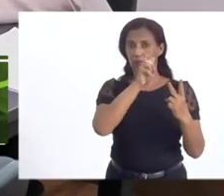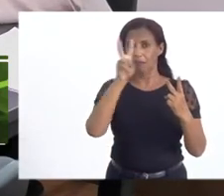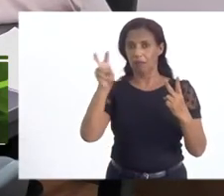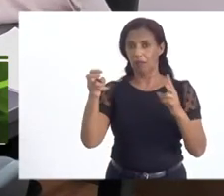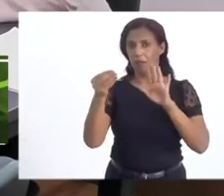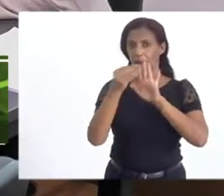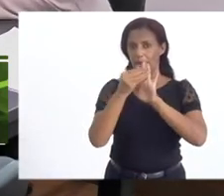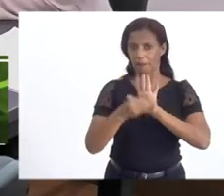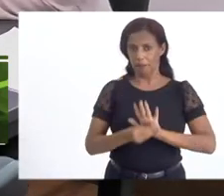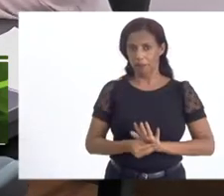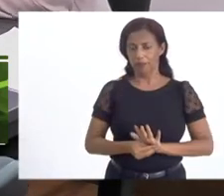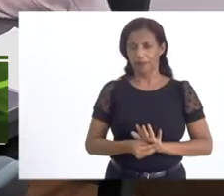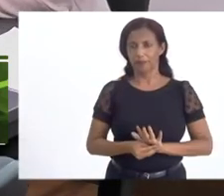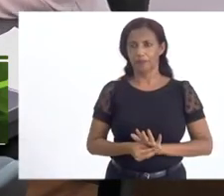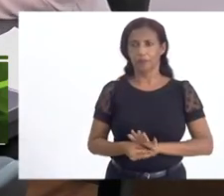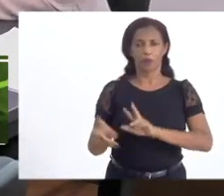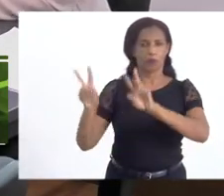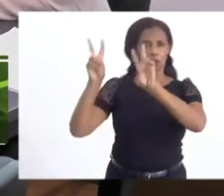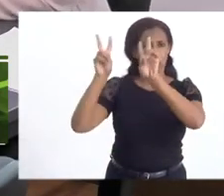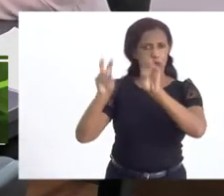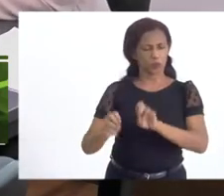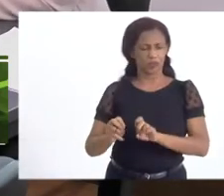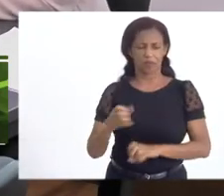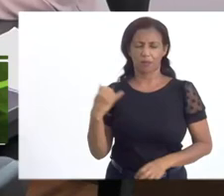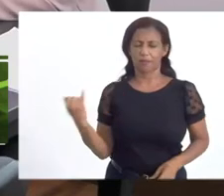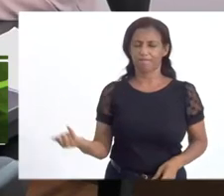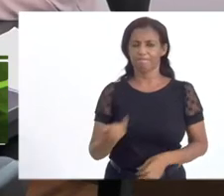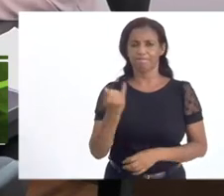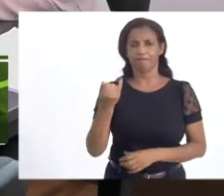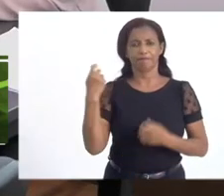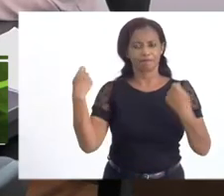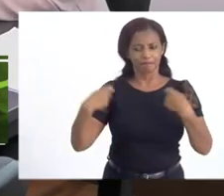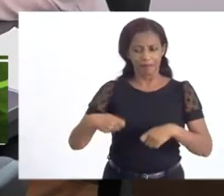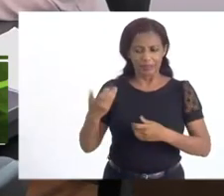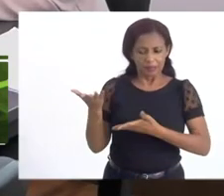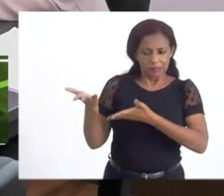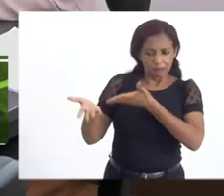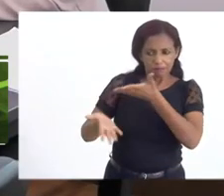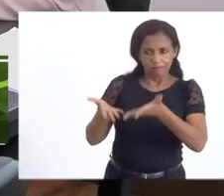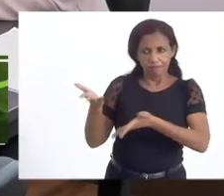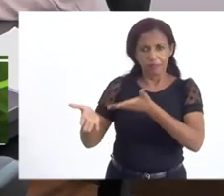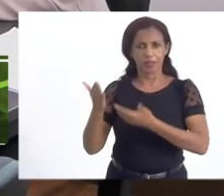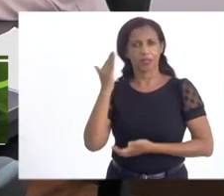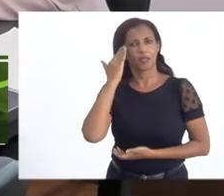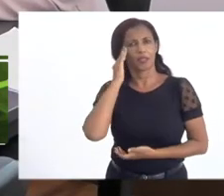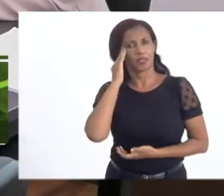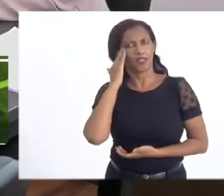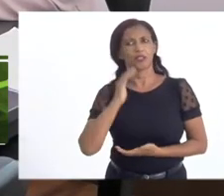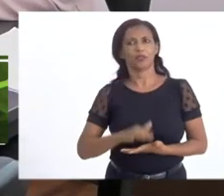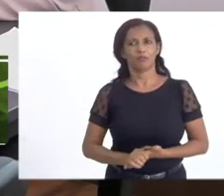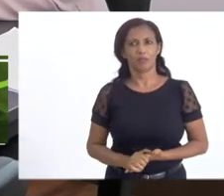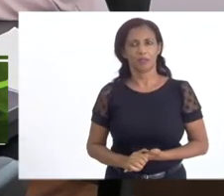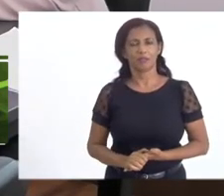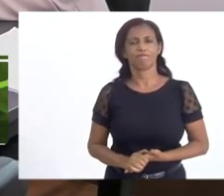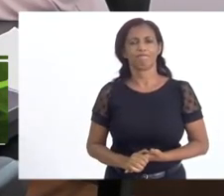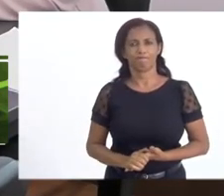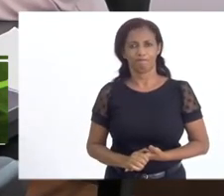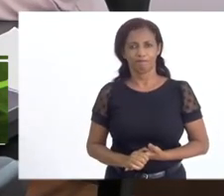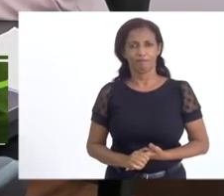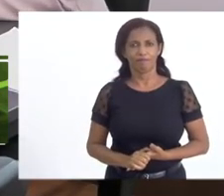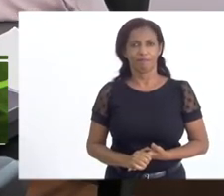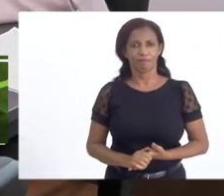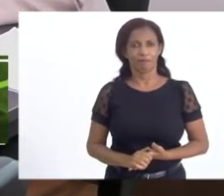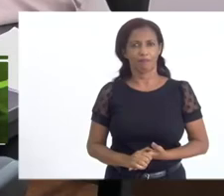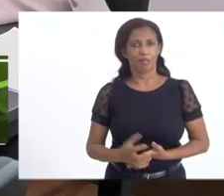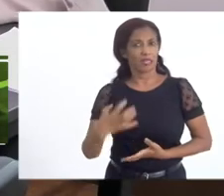pautar. Com certeza, o tema é muito complexo, né? É preciso que haja um entendimento. Né? Mexe muito com Exatamente. O Estado